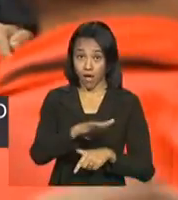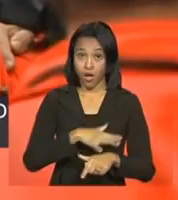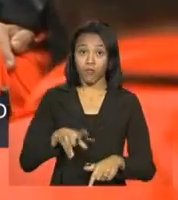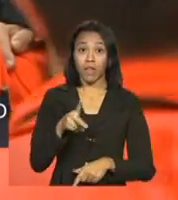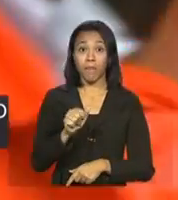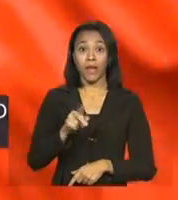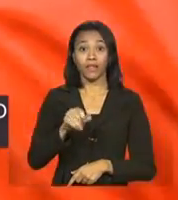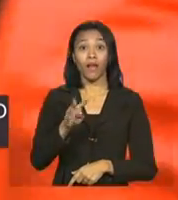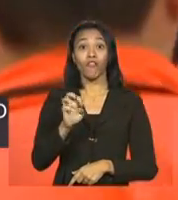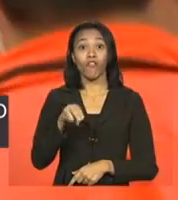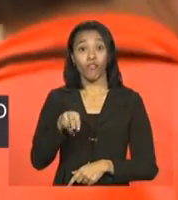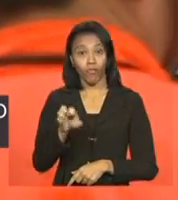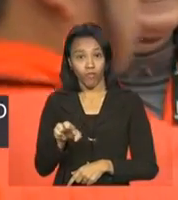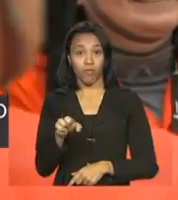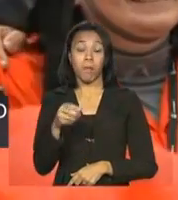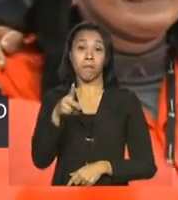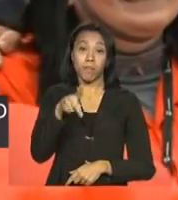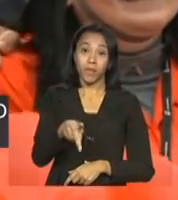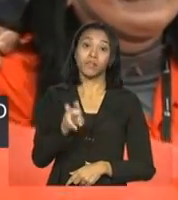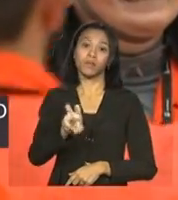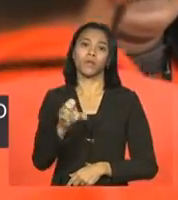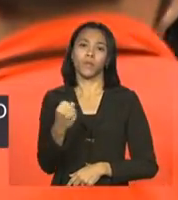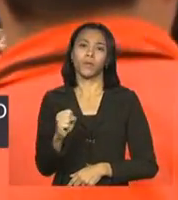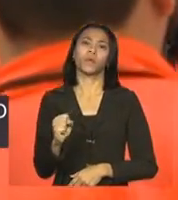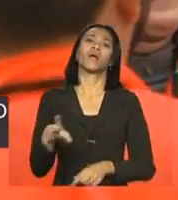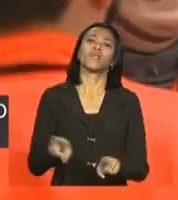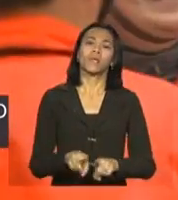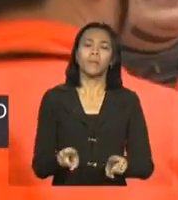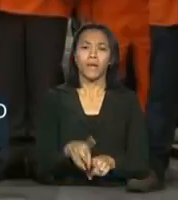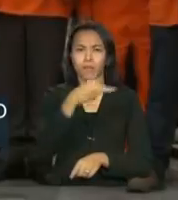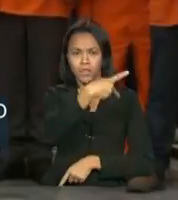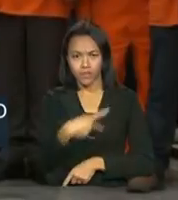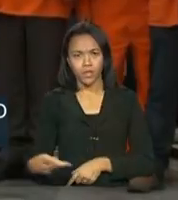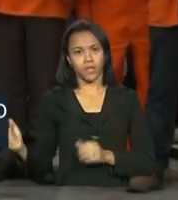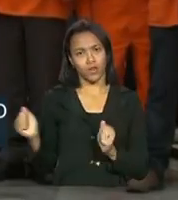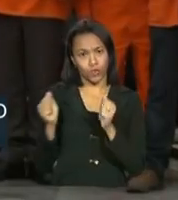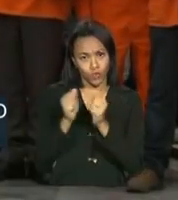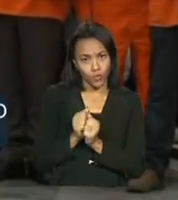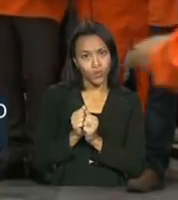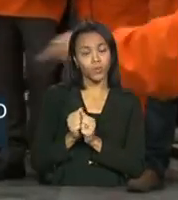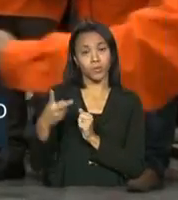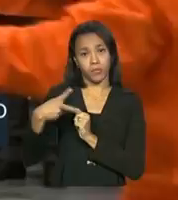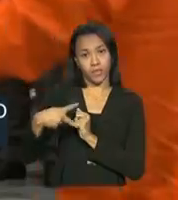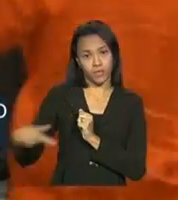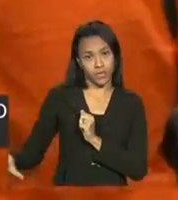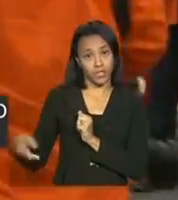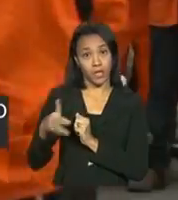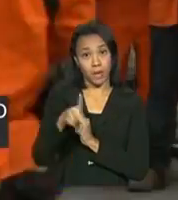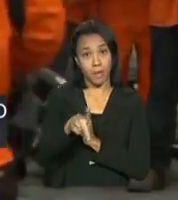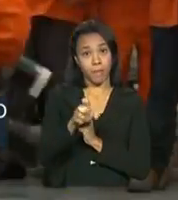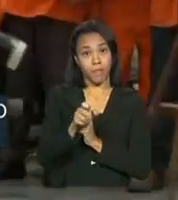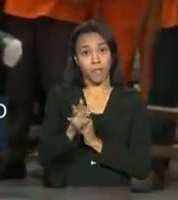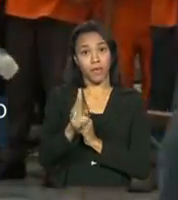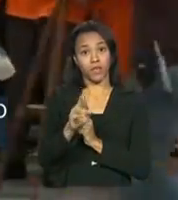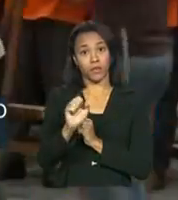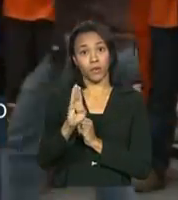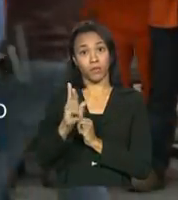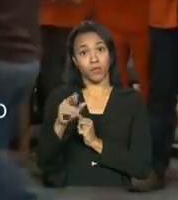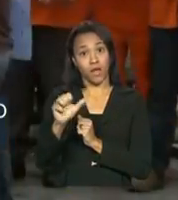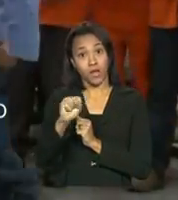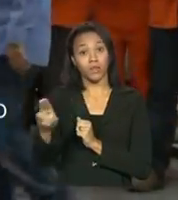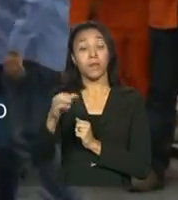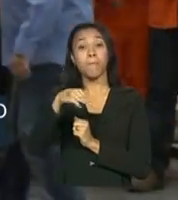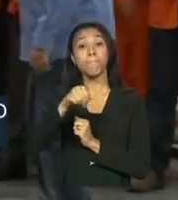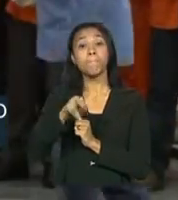plataforma P58. A presidenta está acompanhada da presidente da Petrobras, Maria das